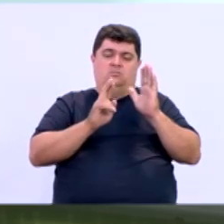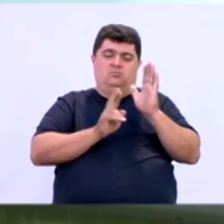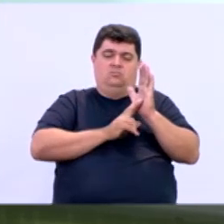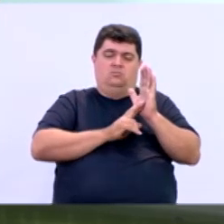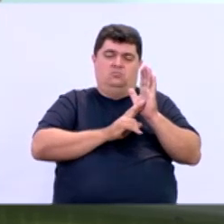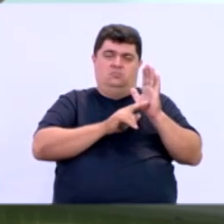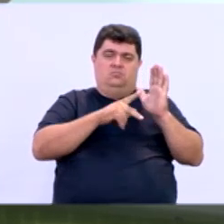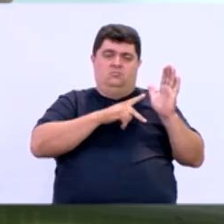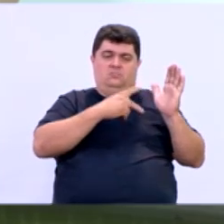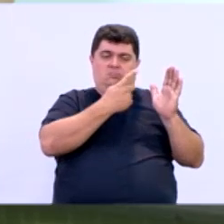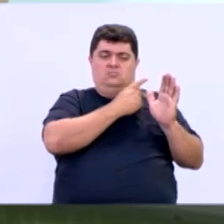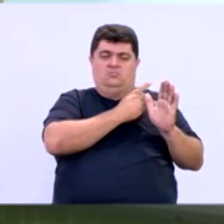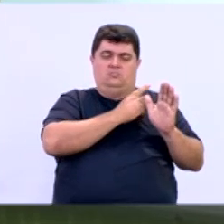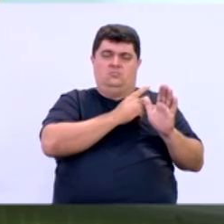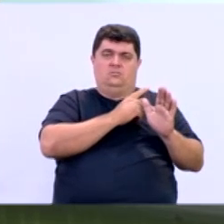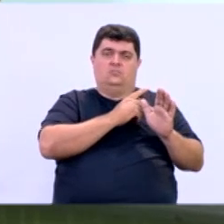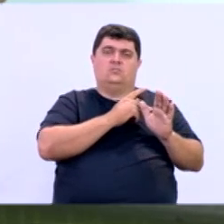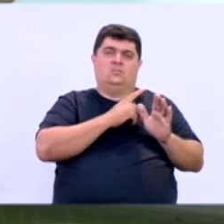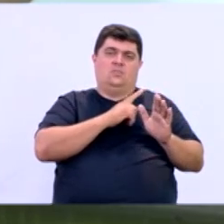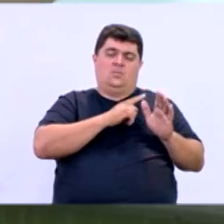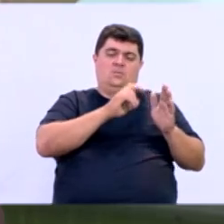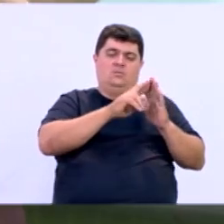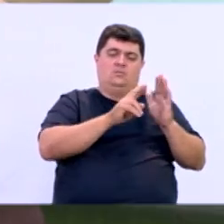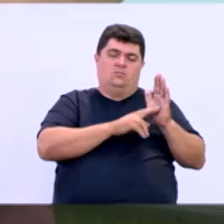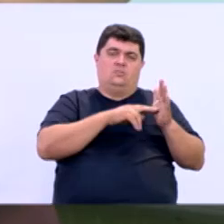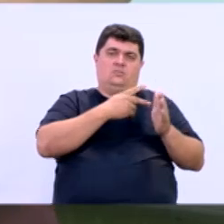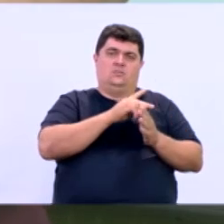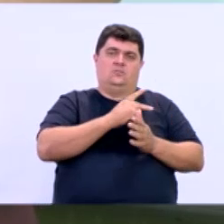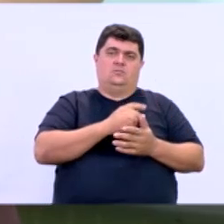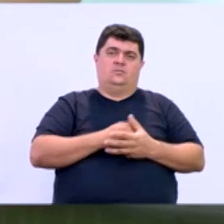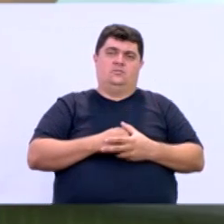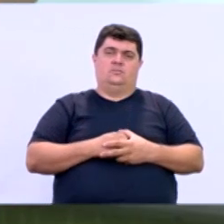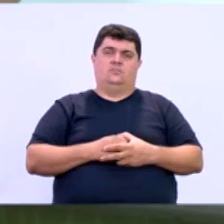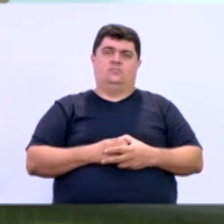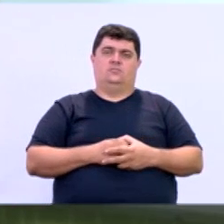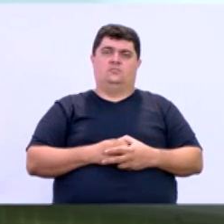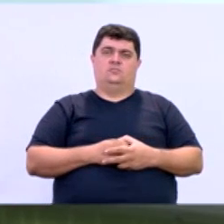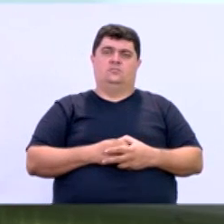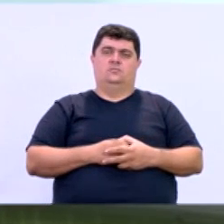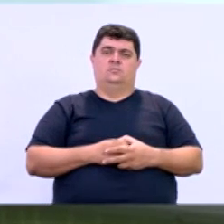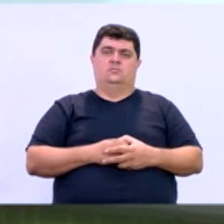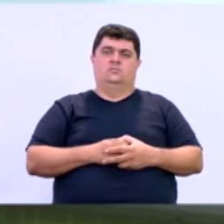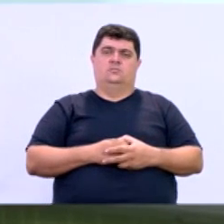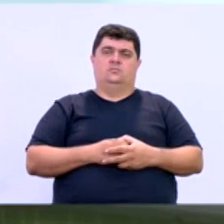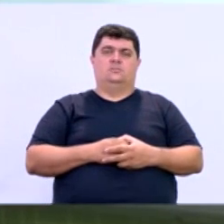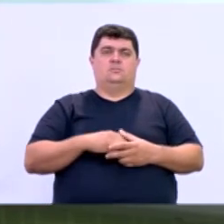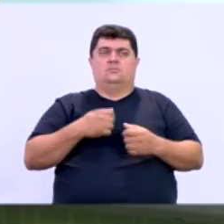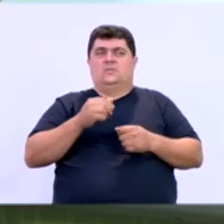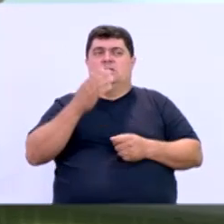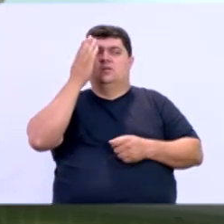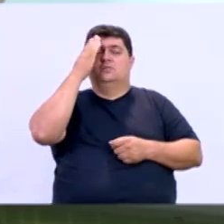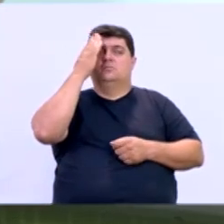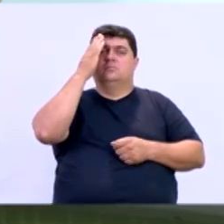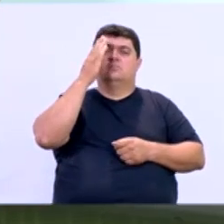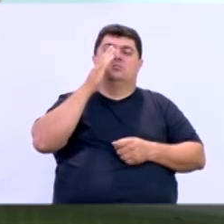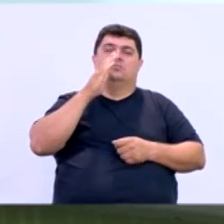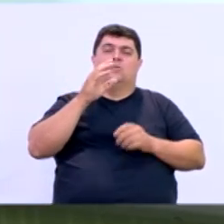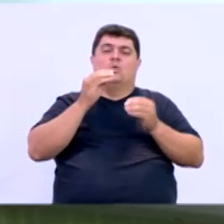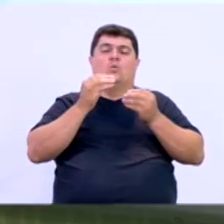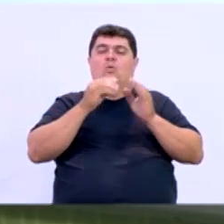gente não informar qual é o tamanho máximo, eles vão definir um padrão. Depende do navegador que ele vai apresentar na